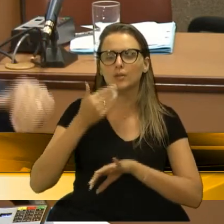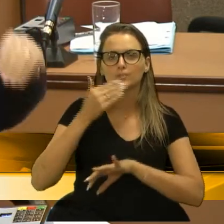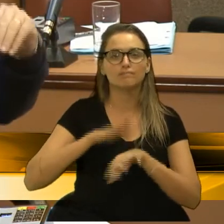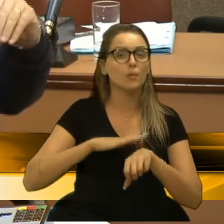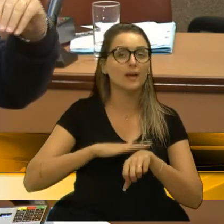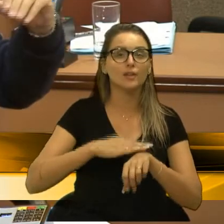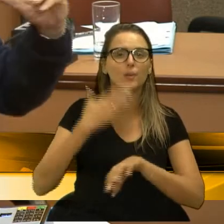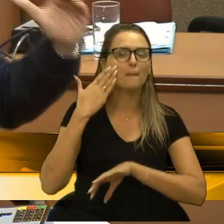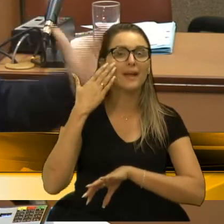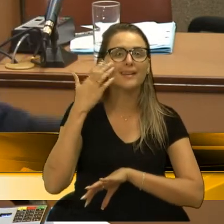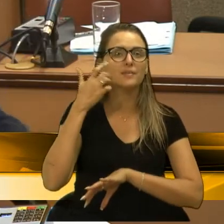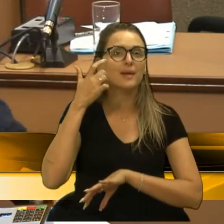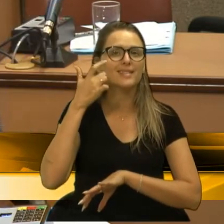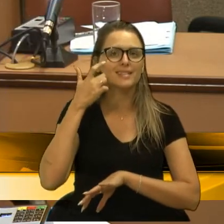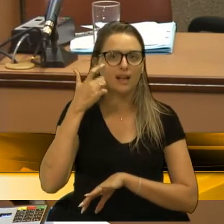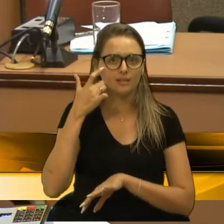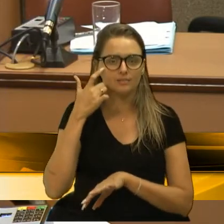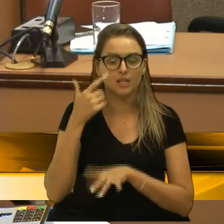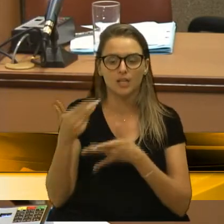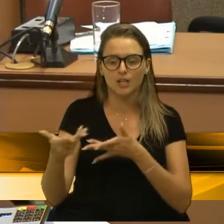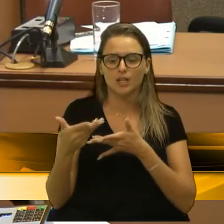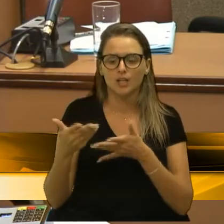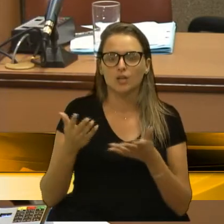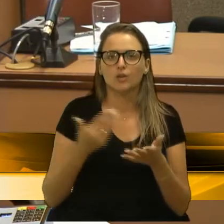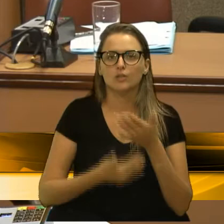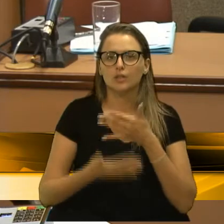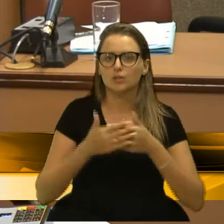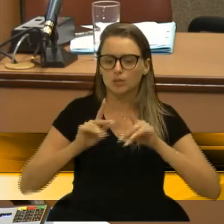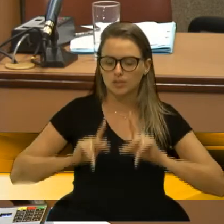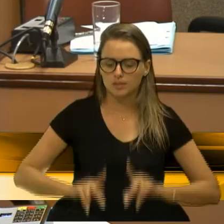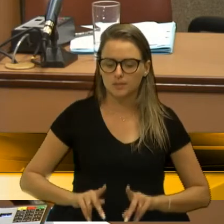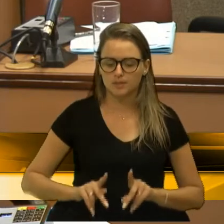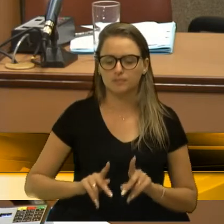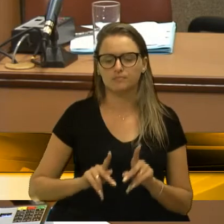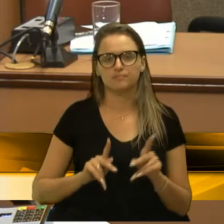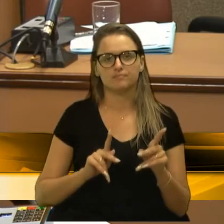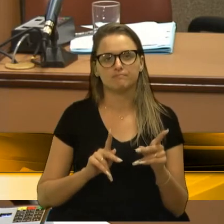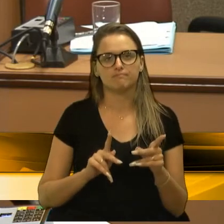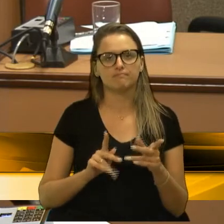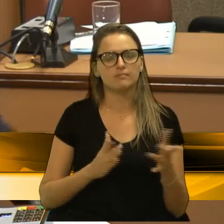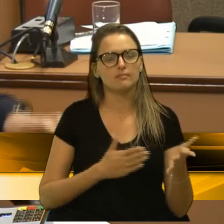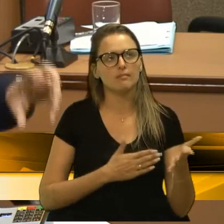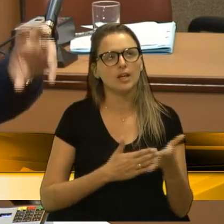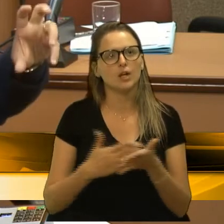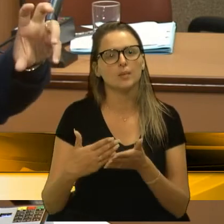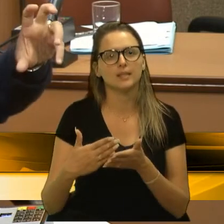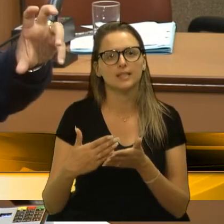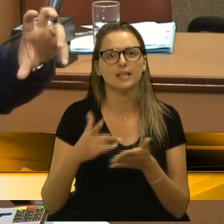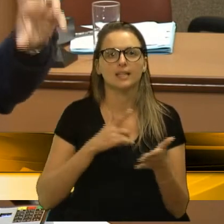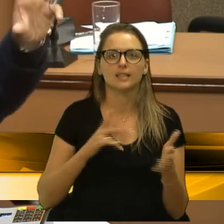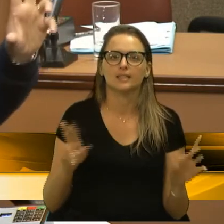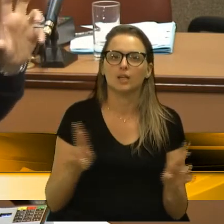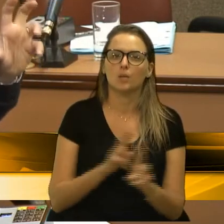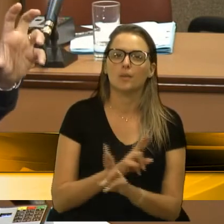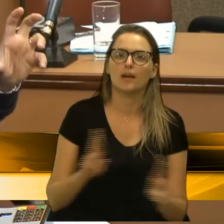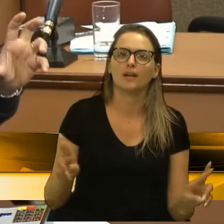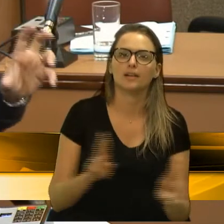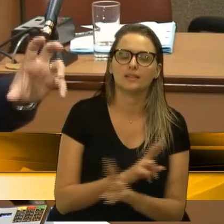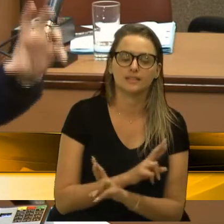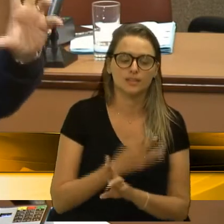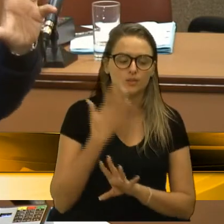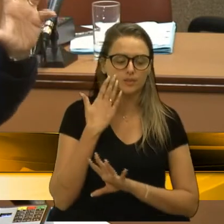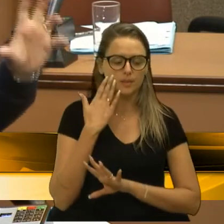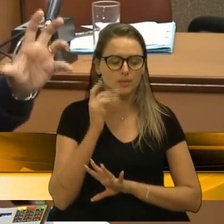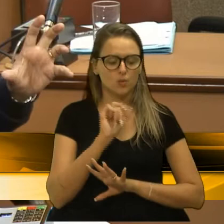que nos convida a todos os cristãos, para que nós possamos justamente estabelecer aquilo que é importante,